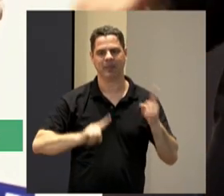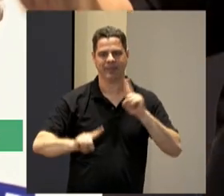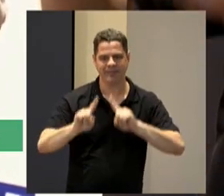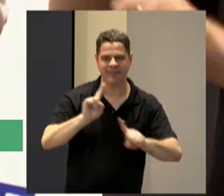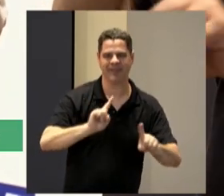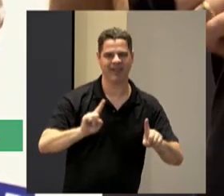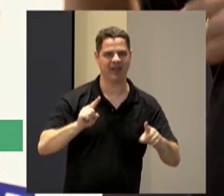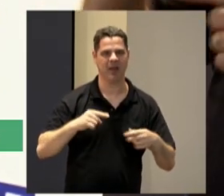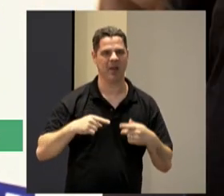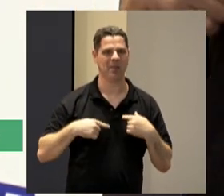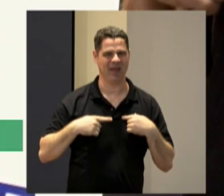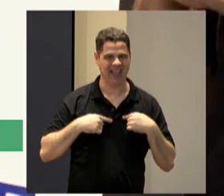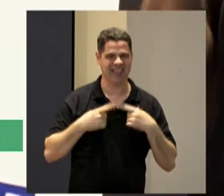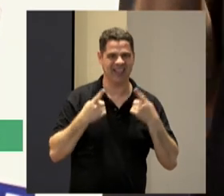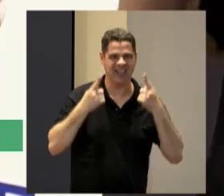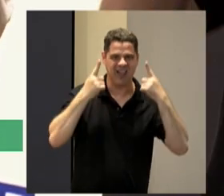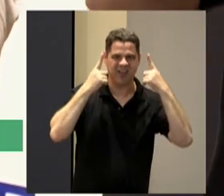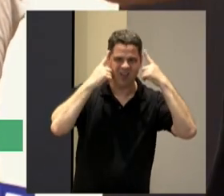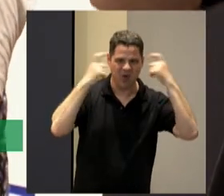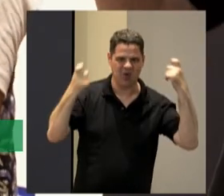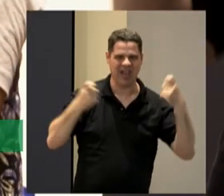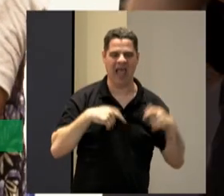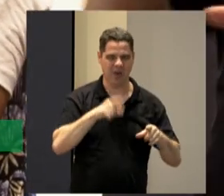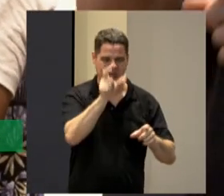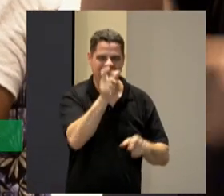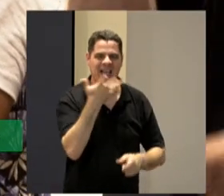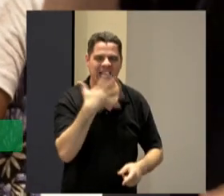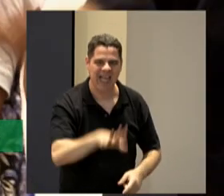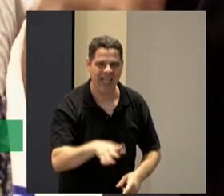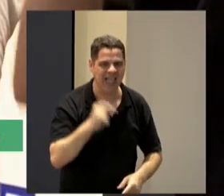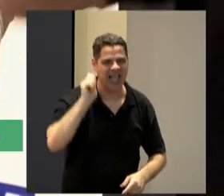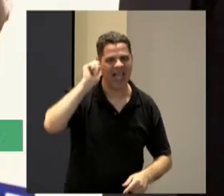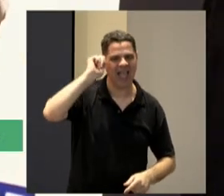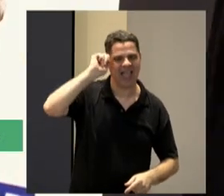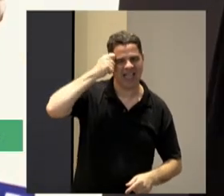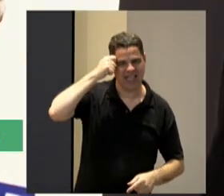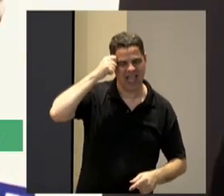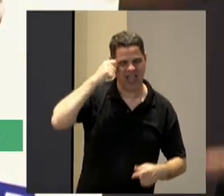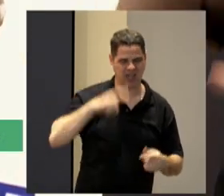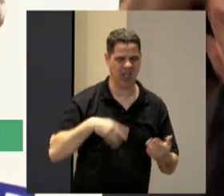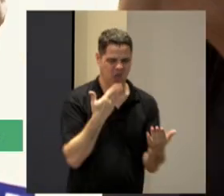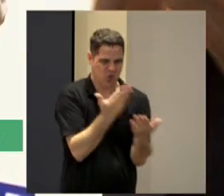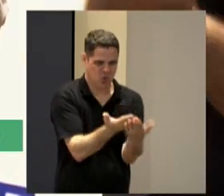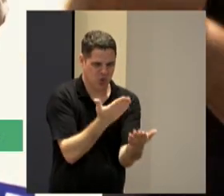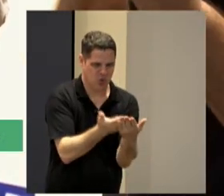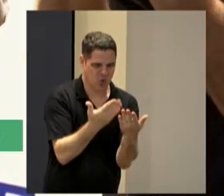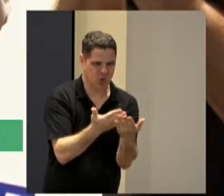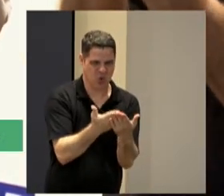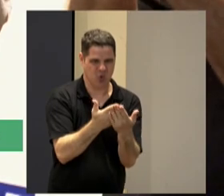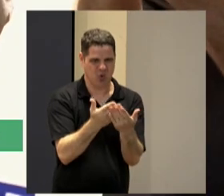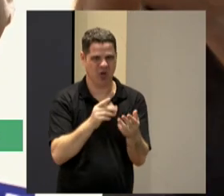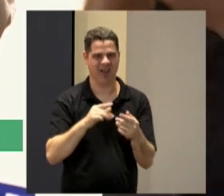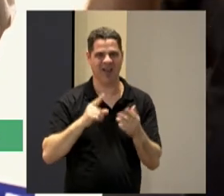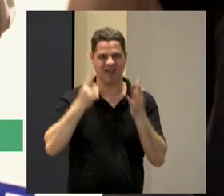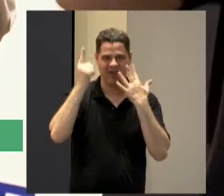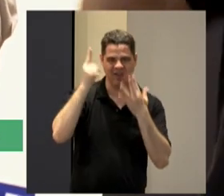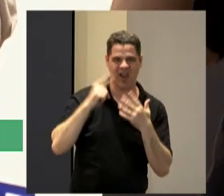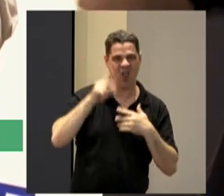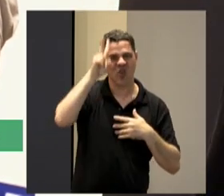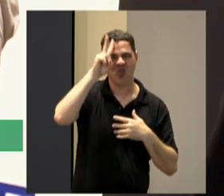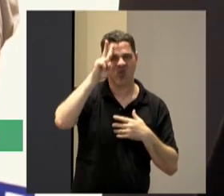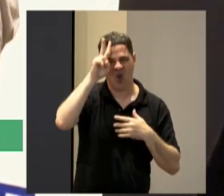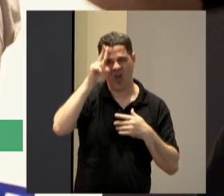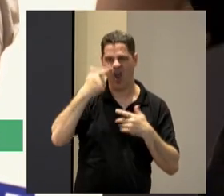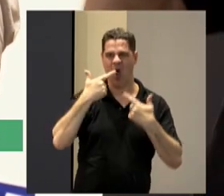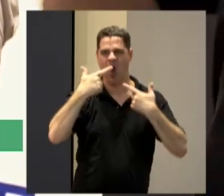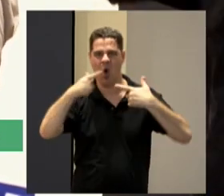extremamente violento uma criança negra passar um ano letivo na escola, sabendo tudo sobre a história dos